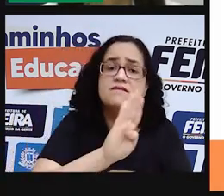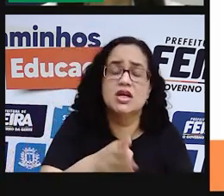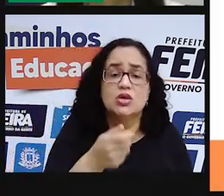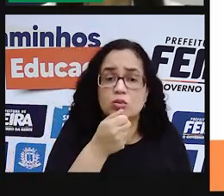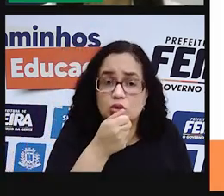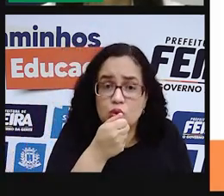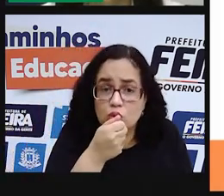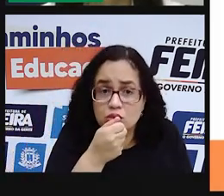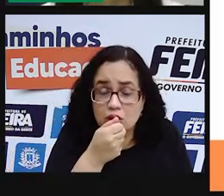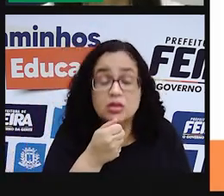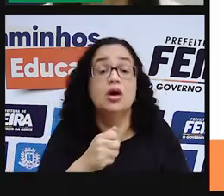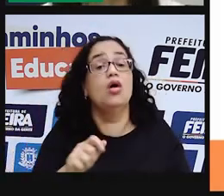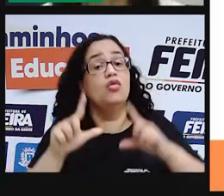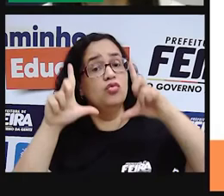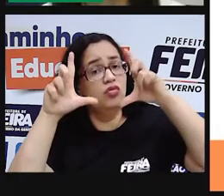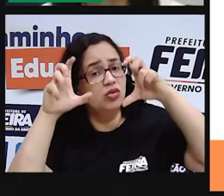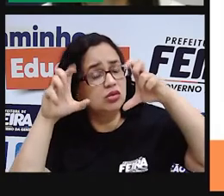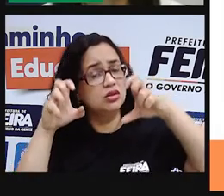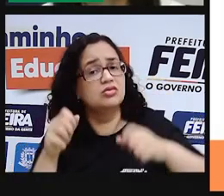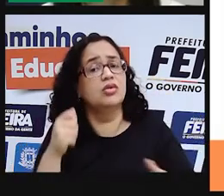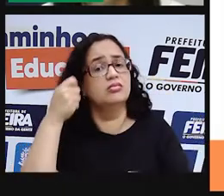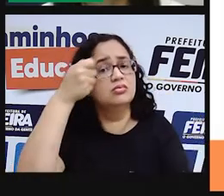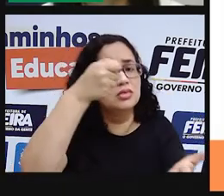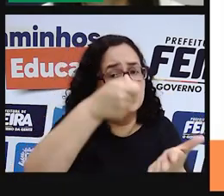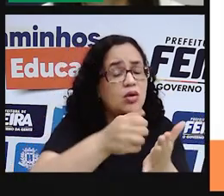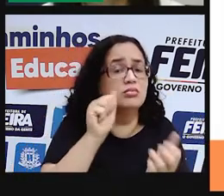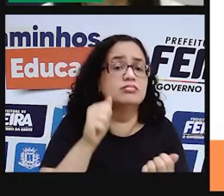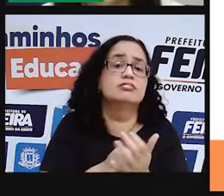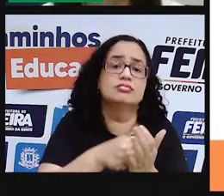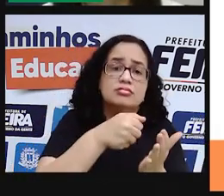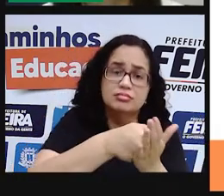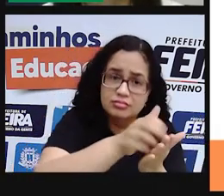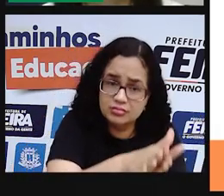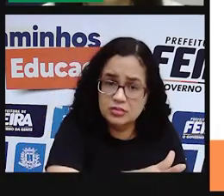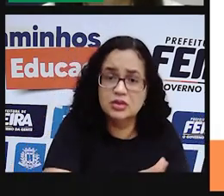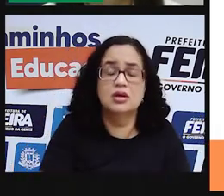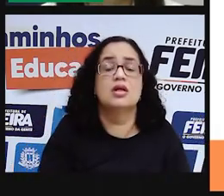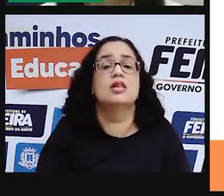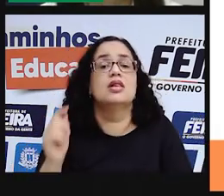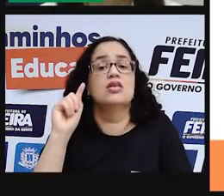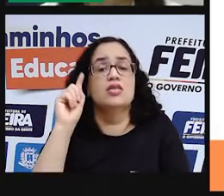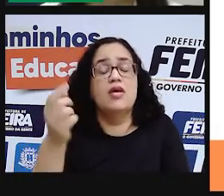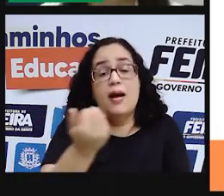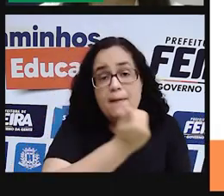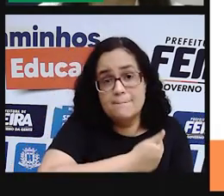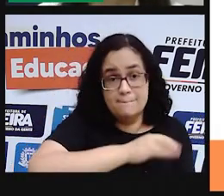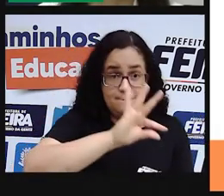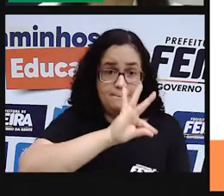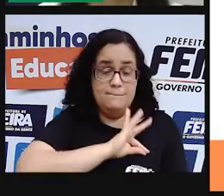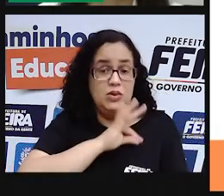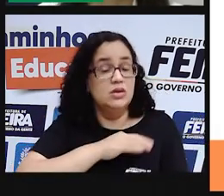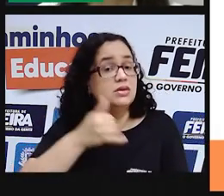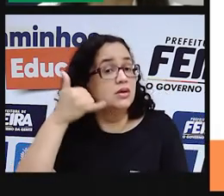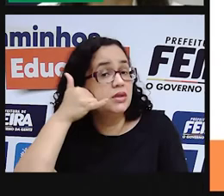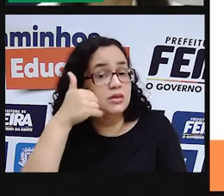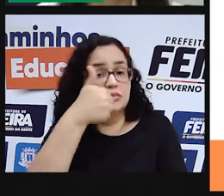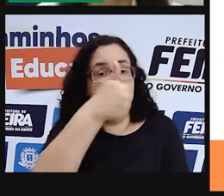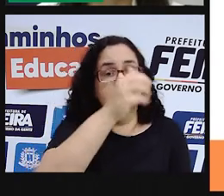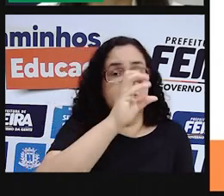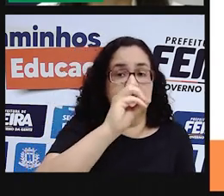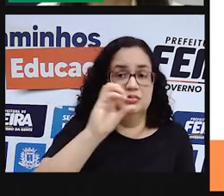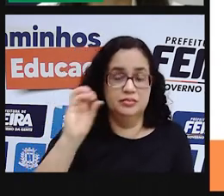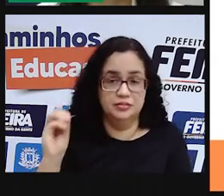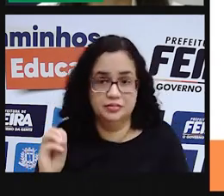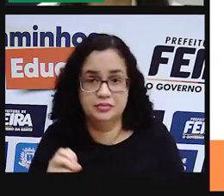áudio ou fotografia e denuncie. Grite por ajuda imediata. Vá à polícia. Disque 100.